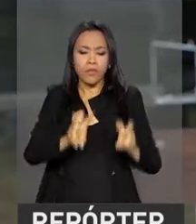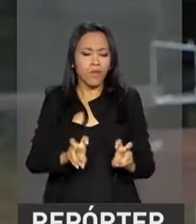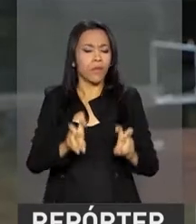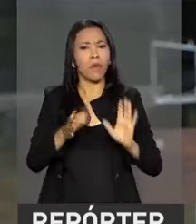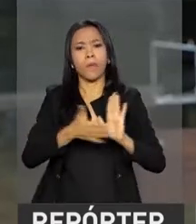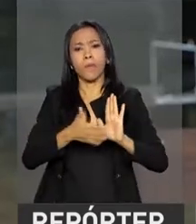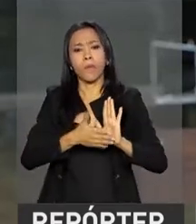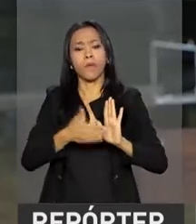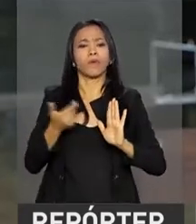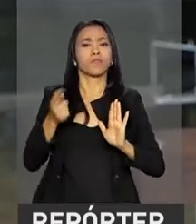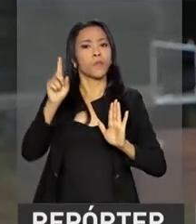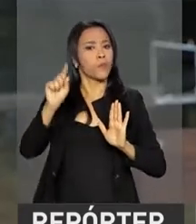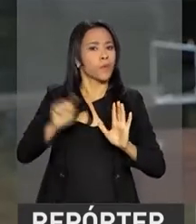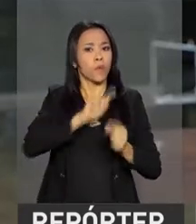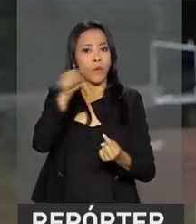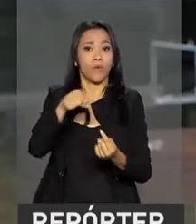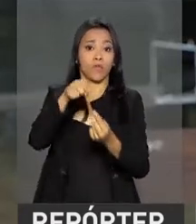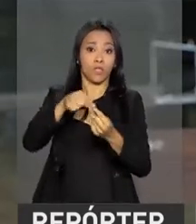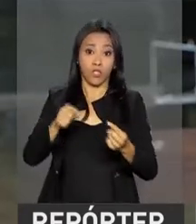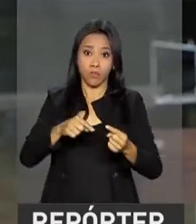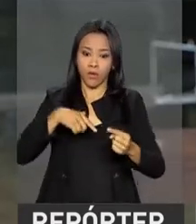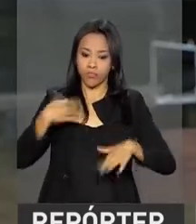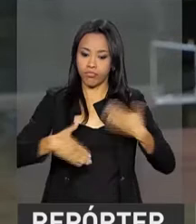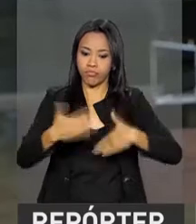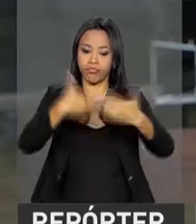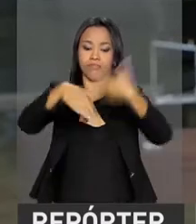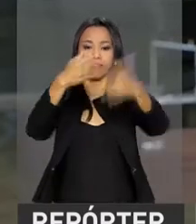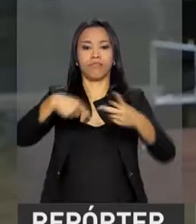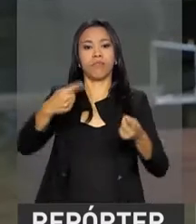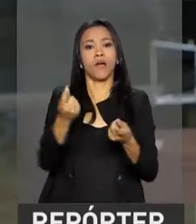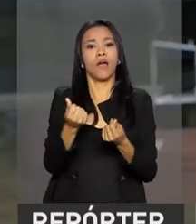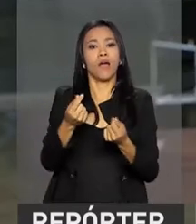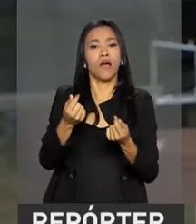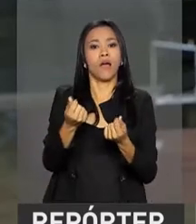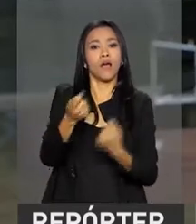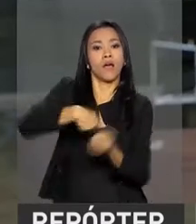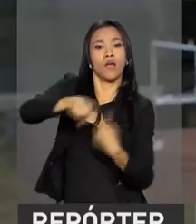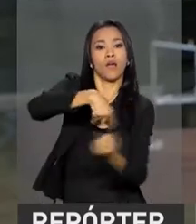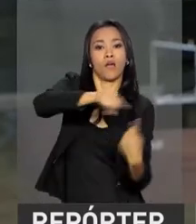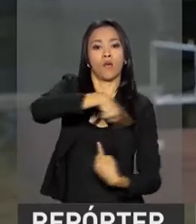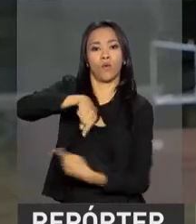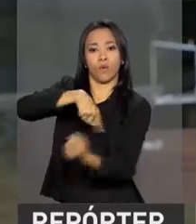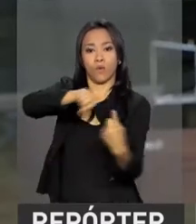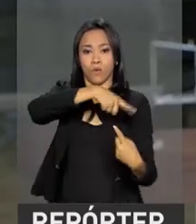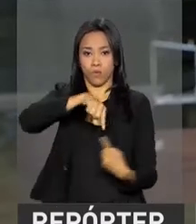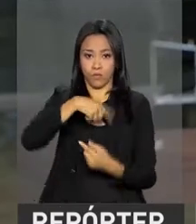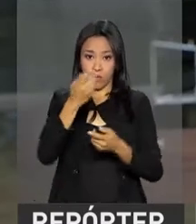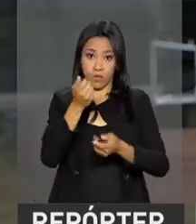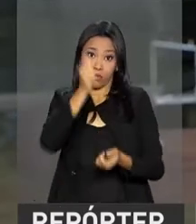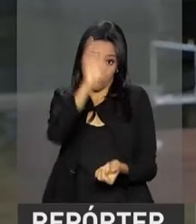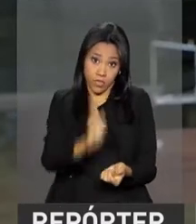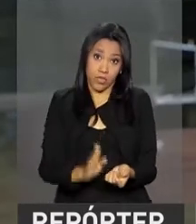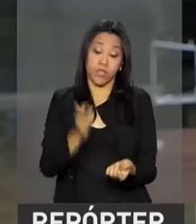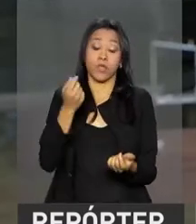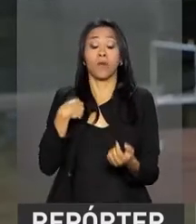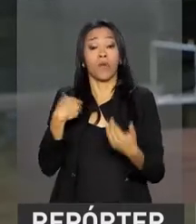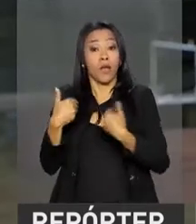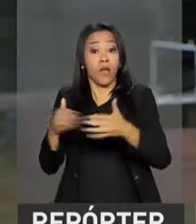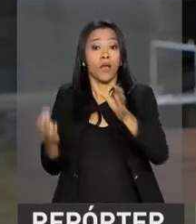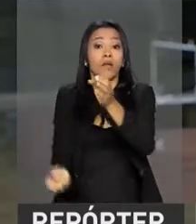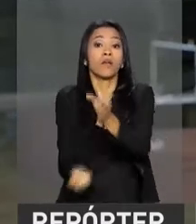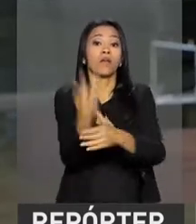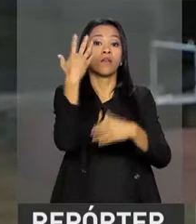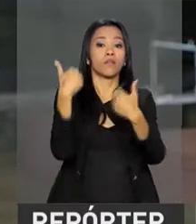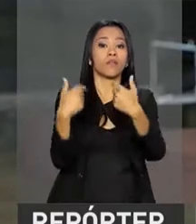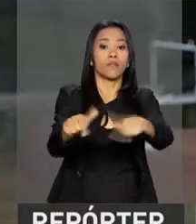discutir propostas para geração, para acelerar o crescimento da economia brasileira, a geração de emprego e de renda no país. Portanto, além